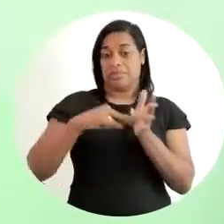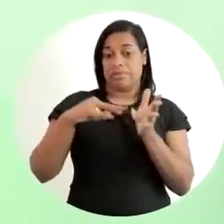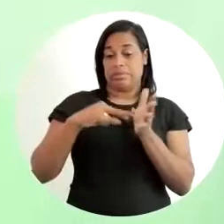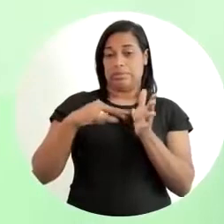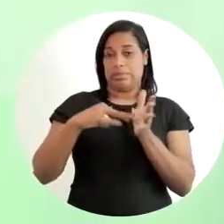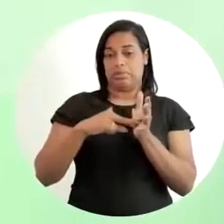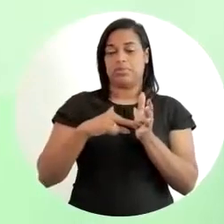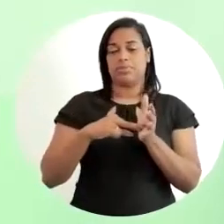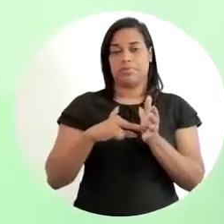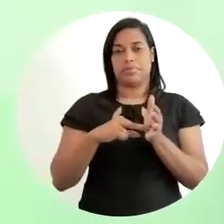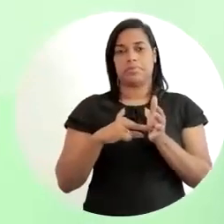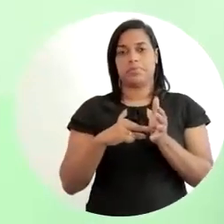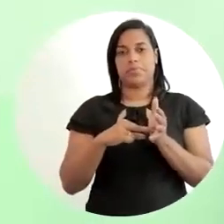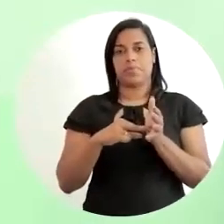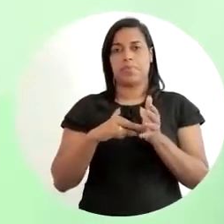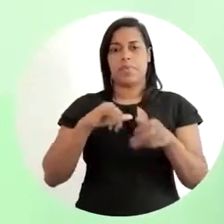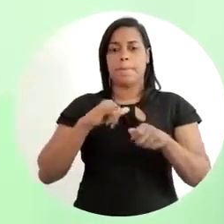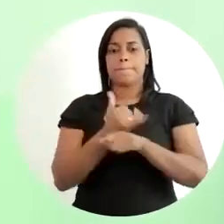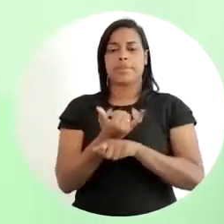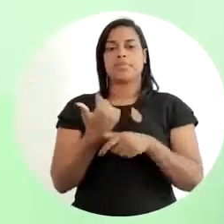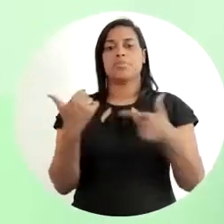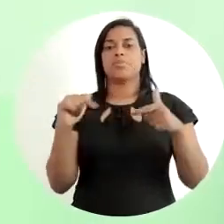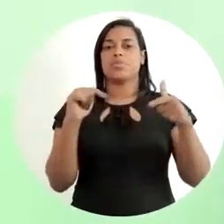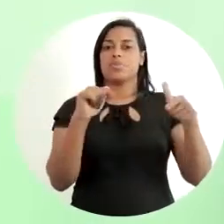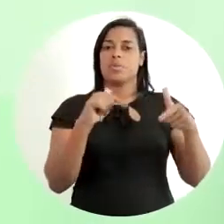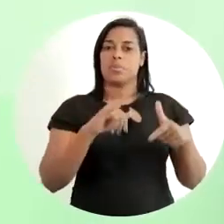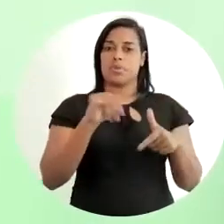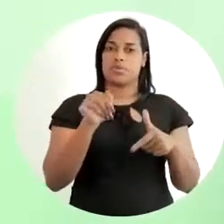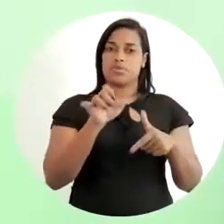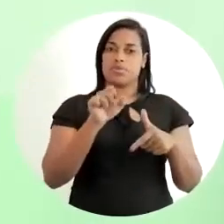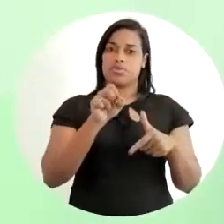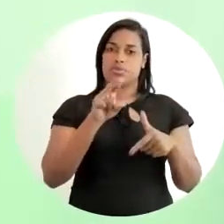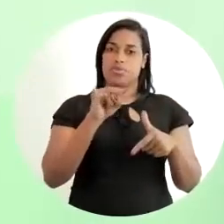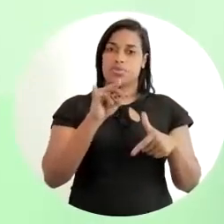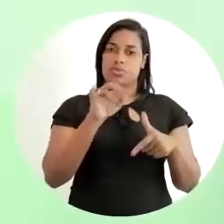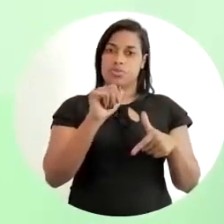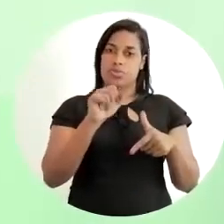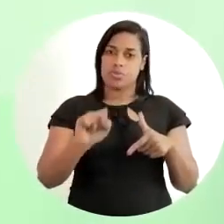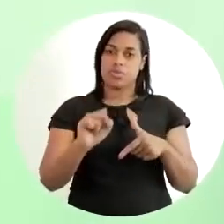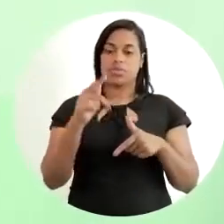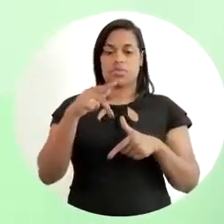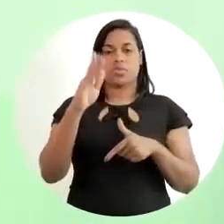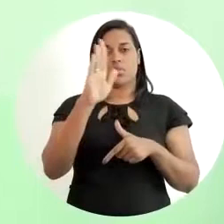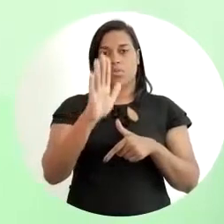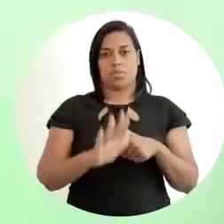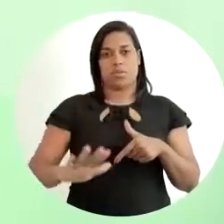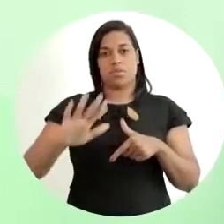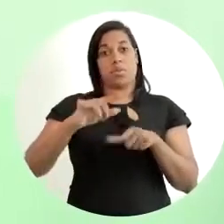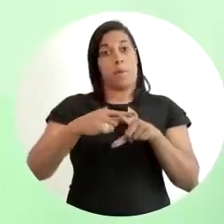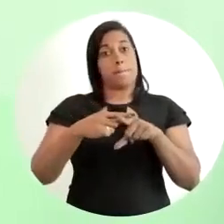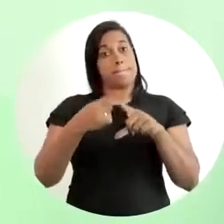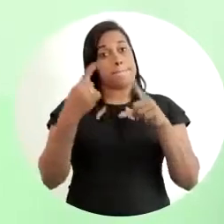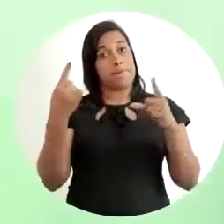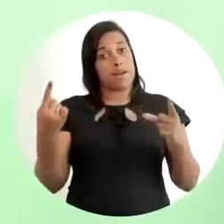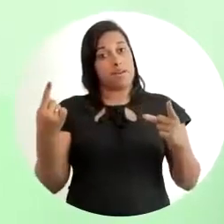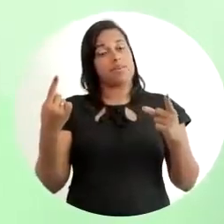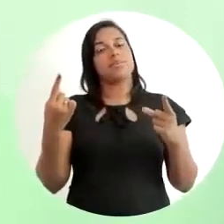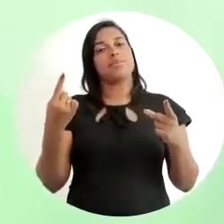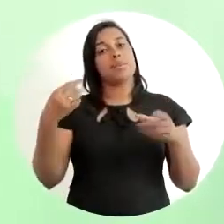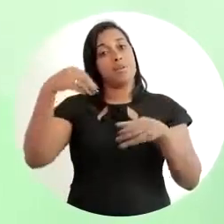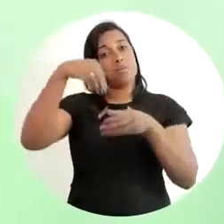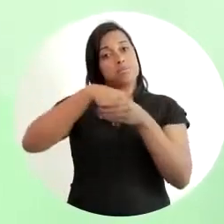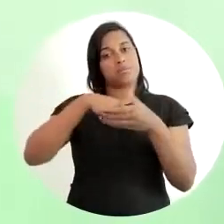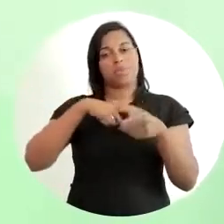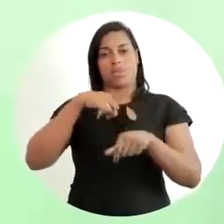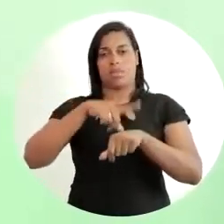presente. Não à toa, ele impede o trabalho dos jesuítas em solo brasileiro. Mas